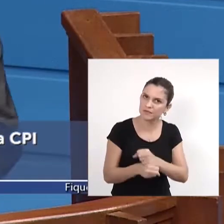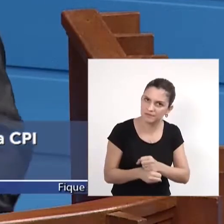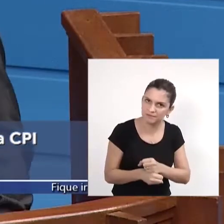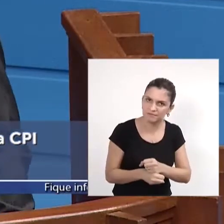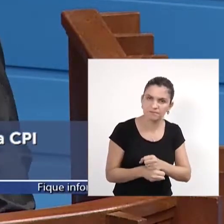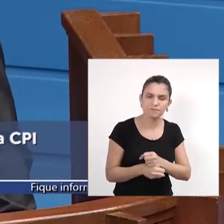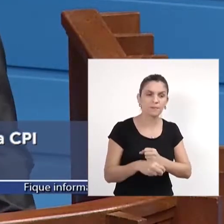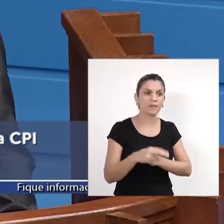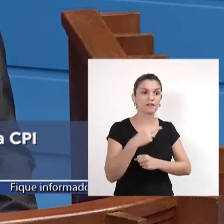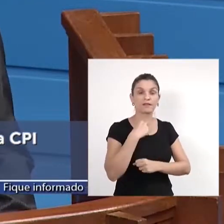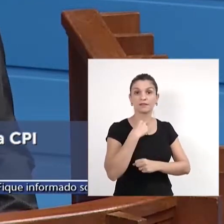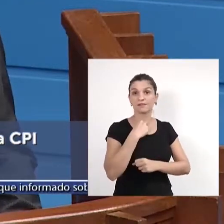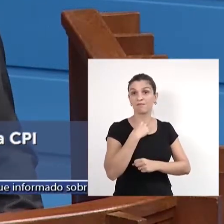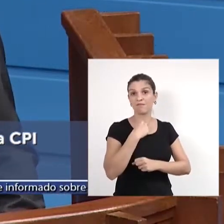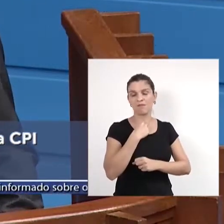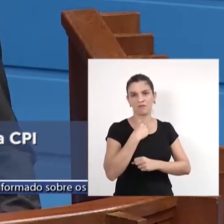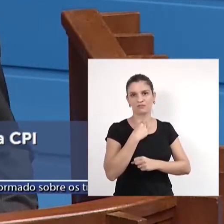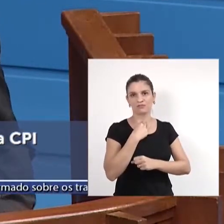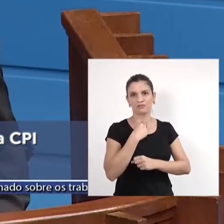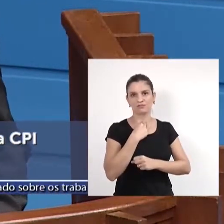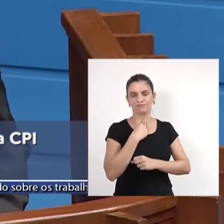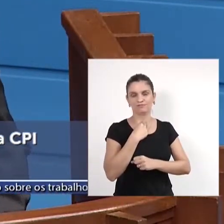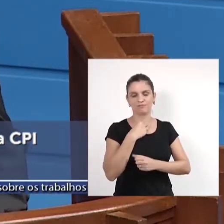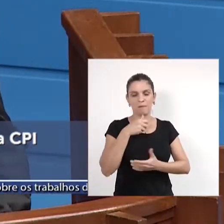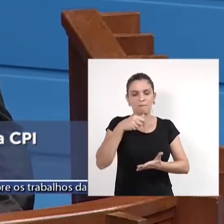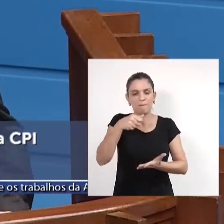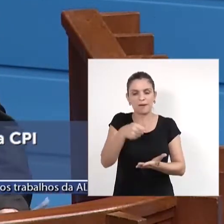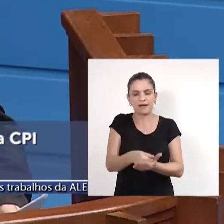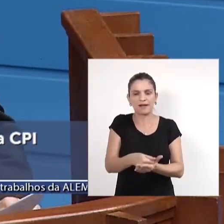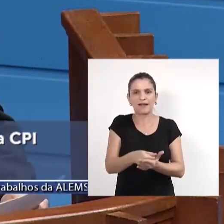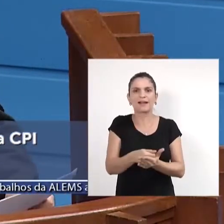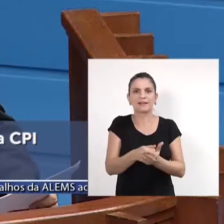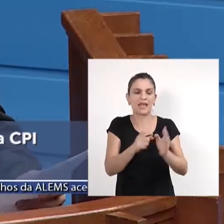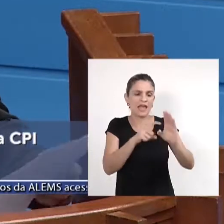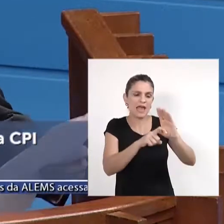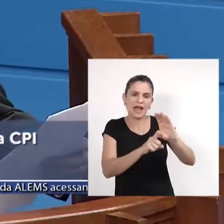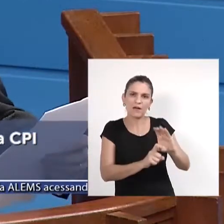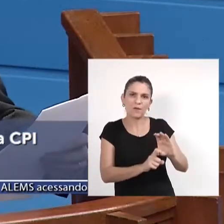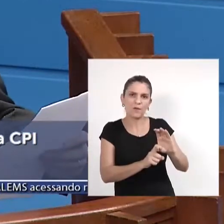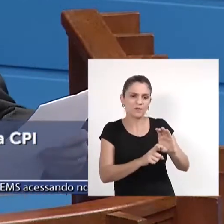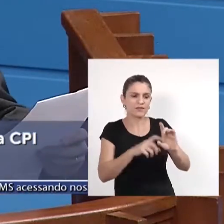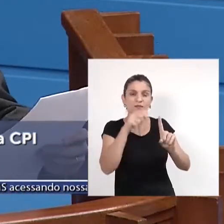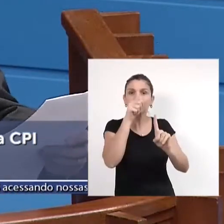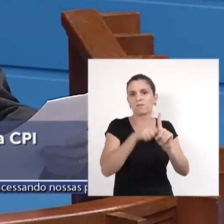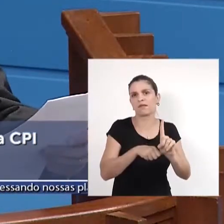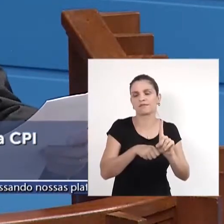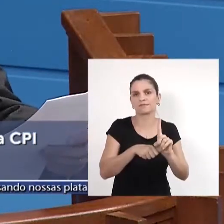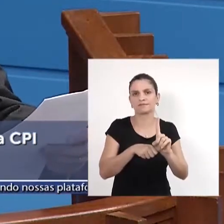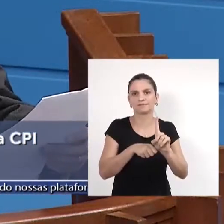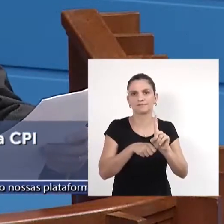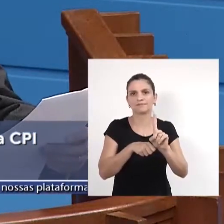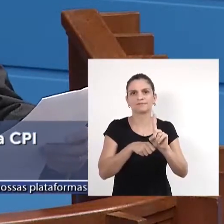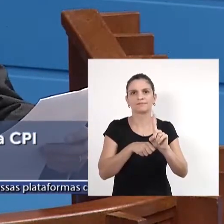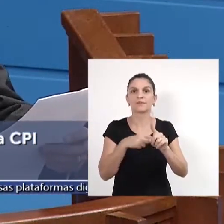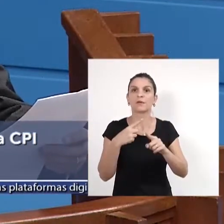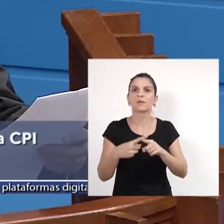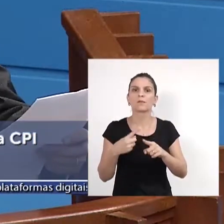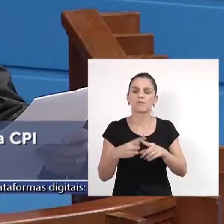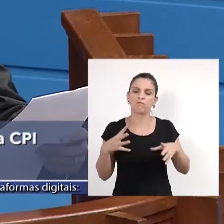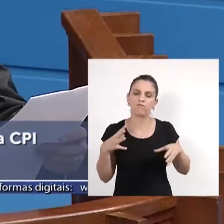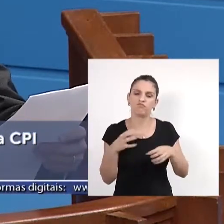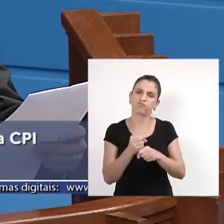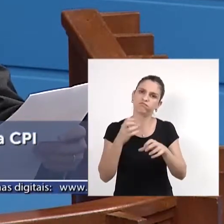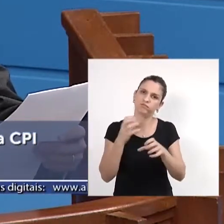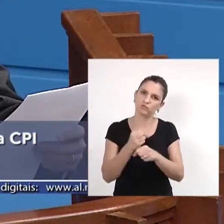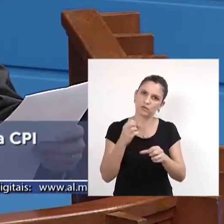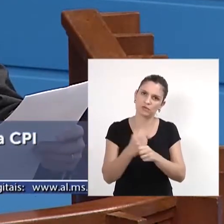individualmente. Ela é obrigada a pagar os outros custos, seja de custos de